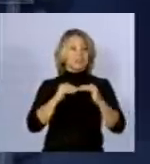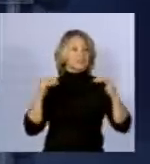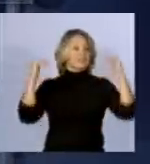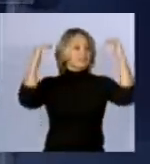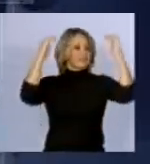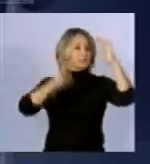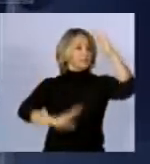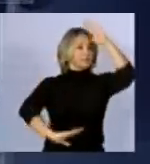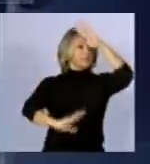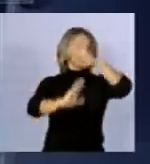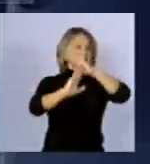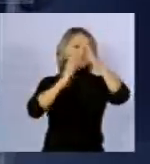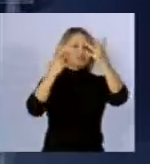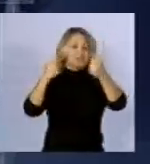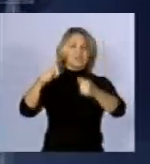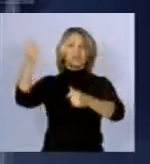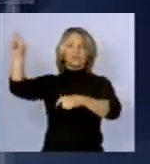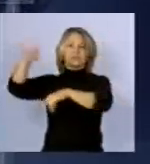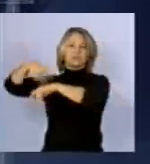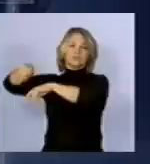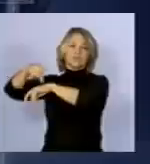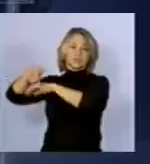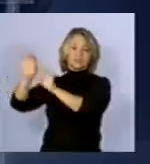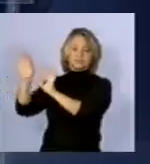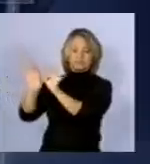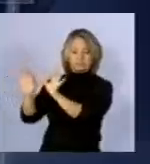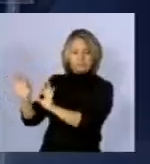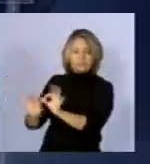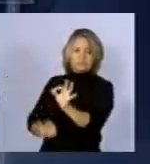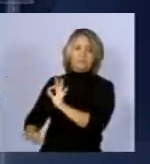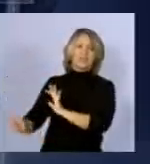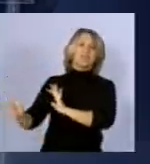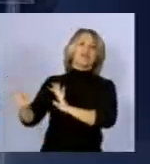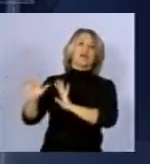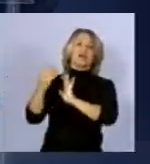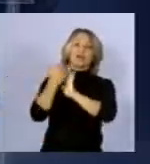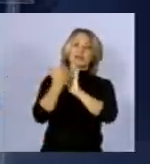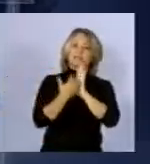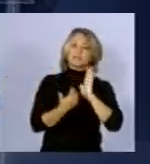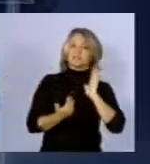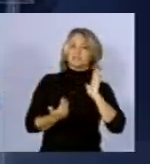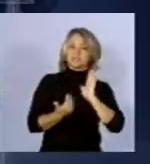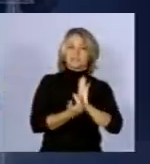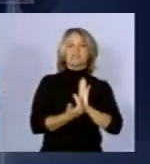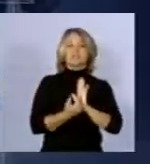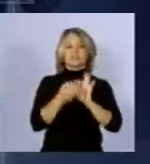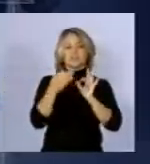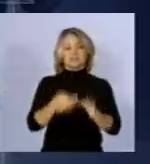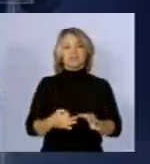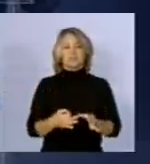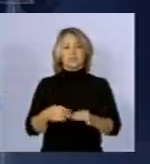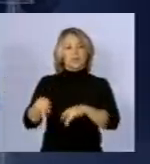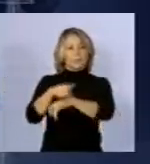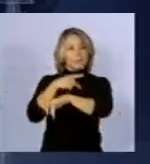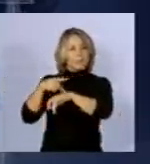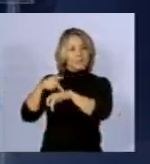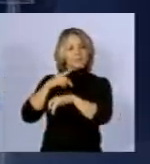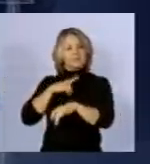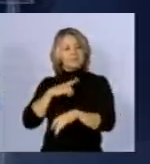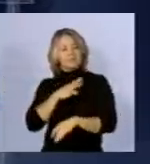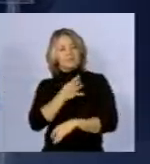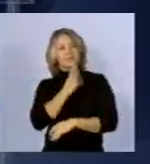dos limites admitidos em países que regulam a questão legalmente países que têm eh eh